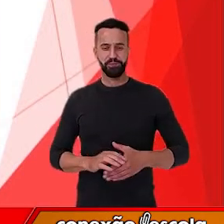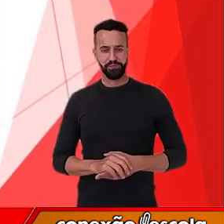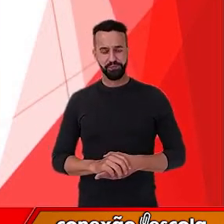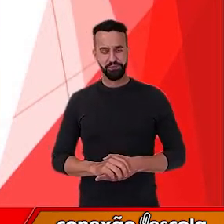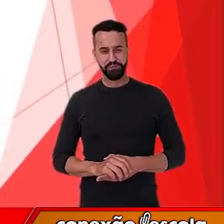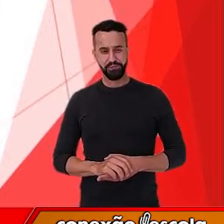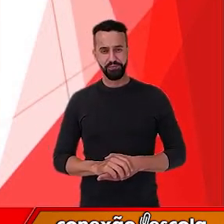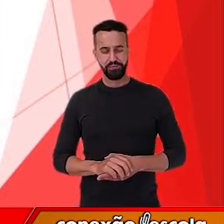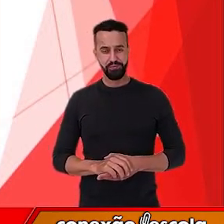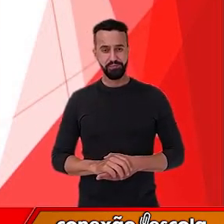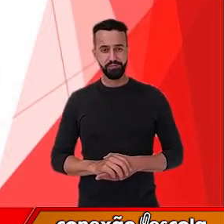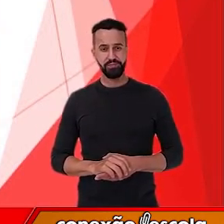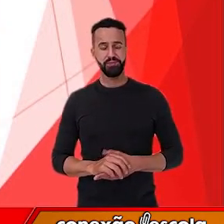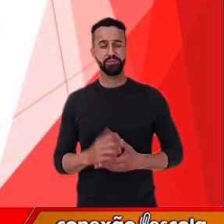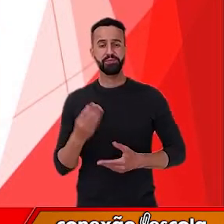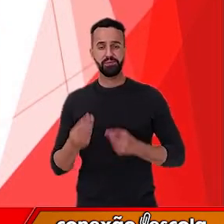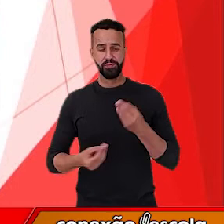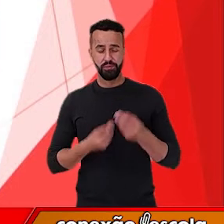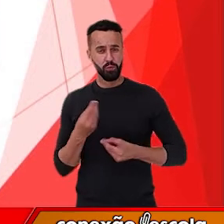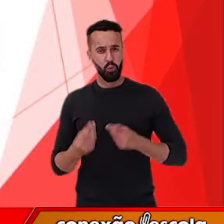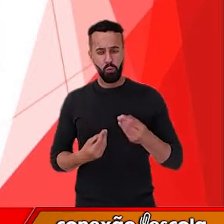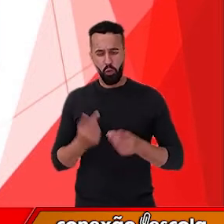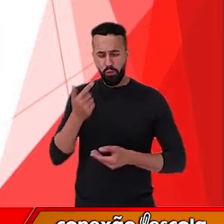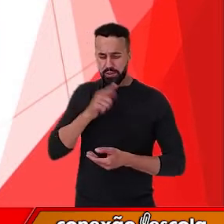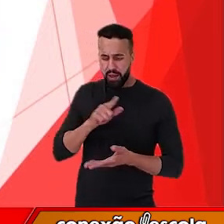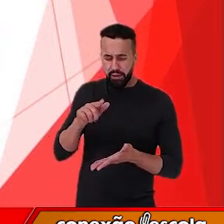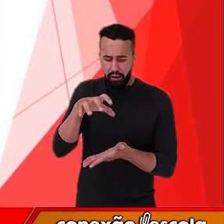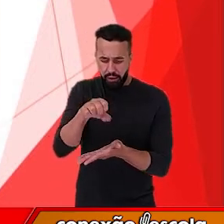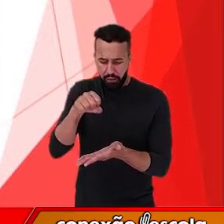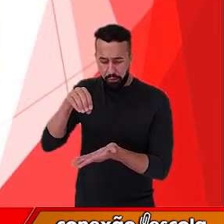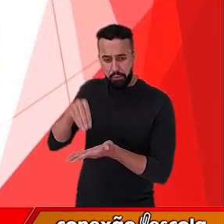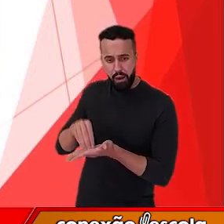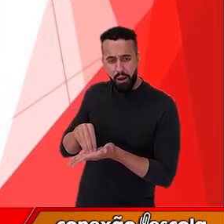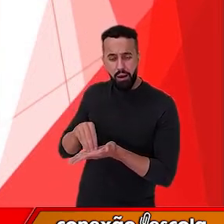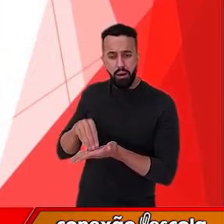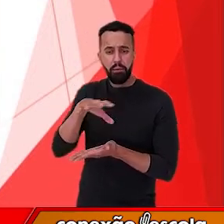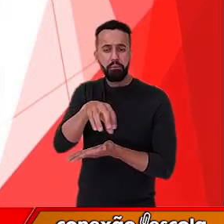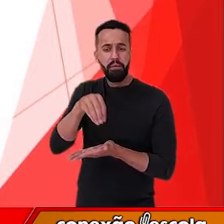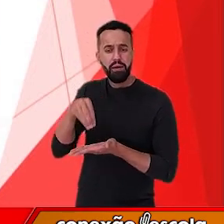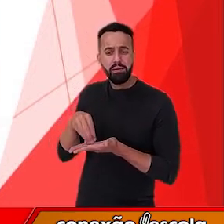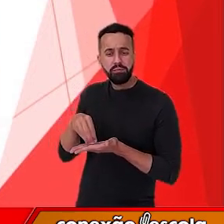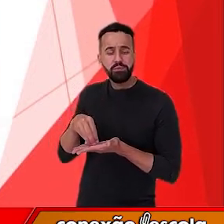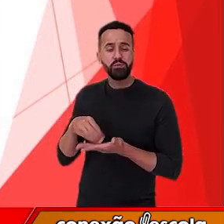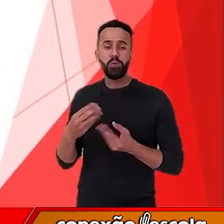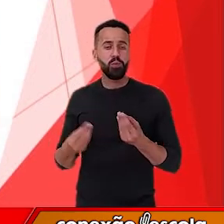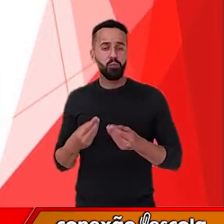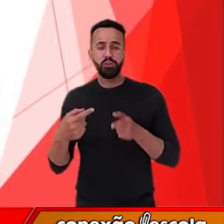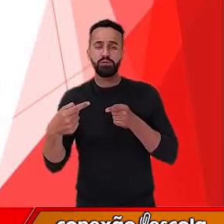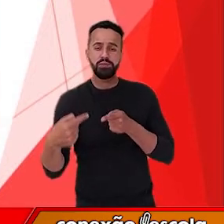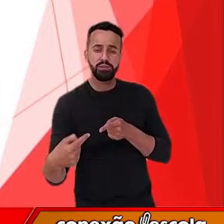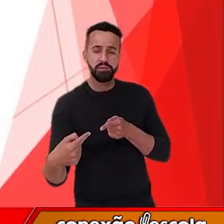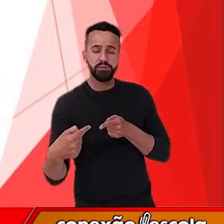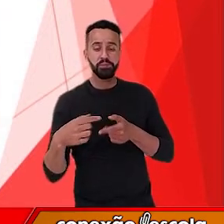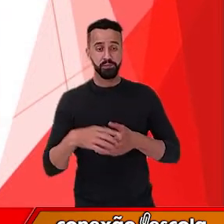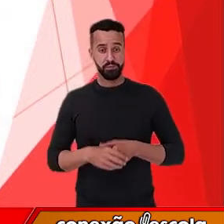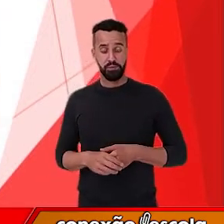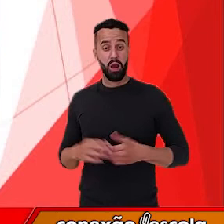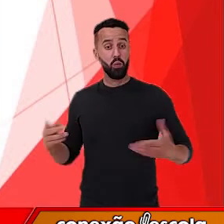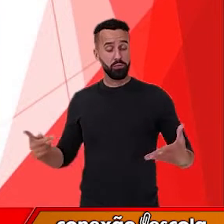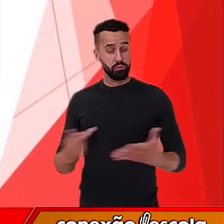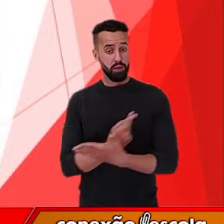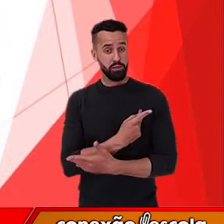ok? E como que se dá a captura? A captura pode acontecer sempre